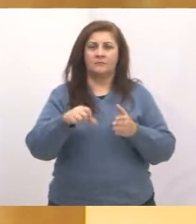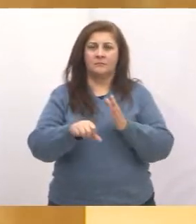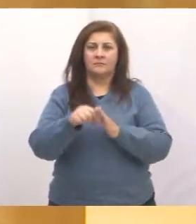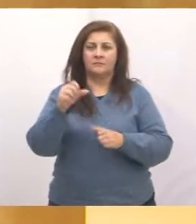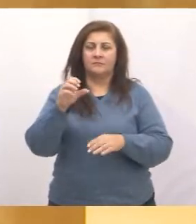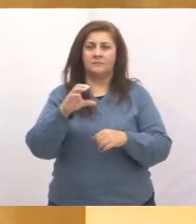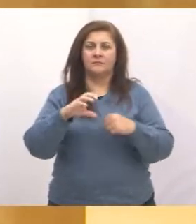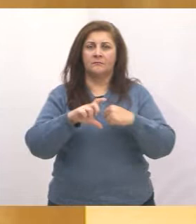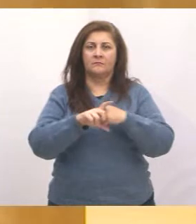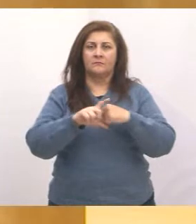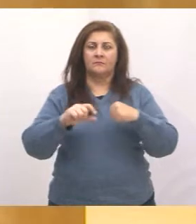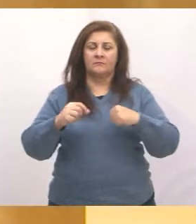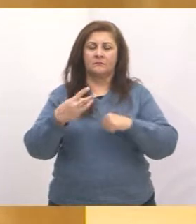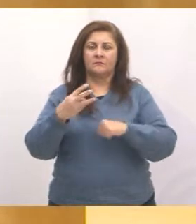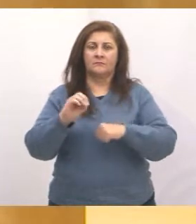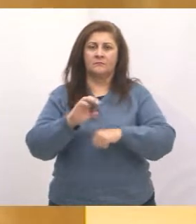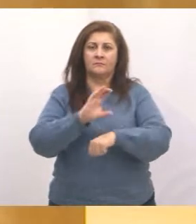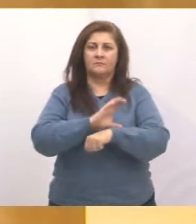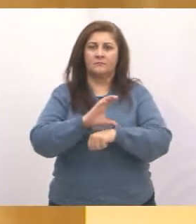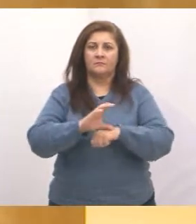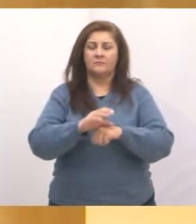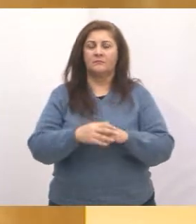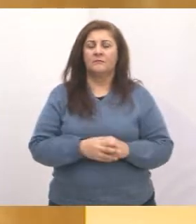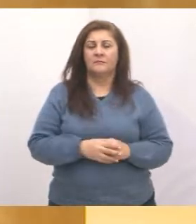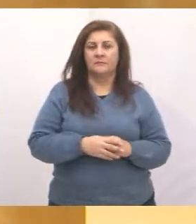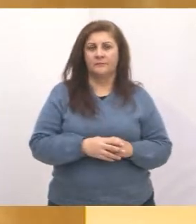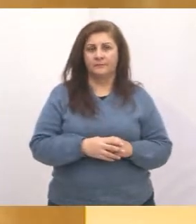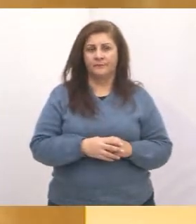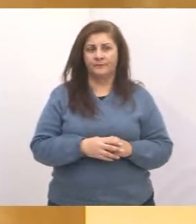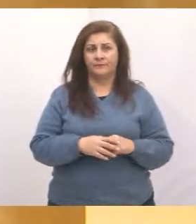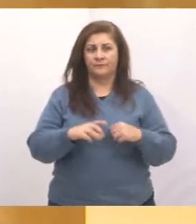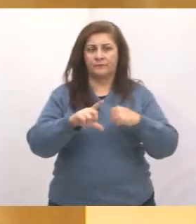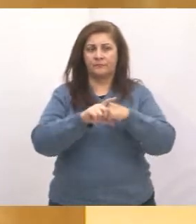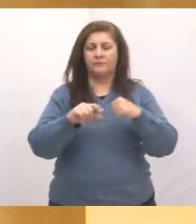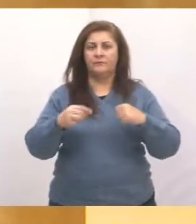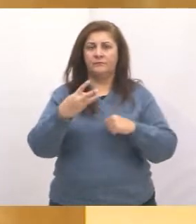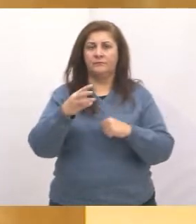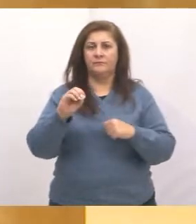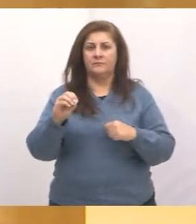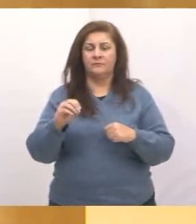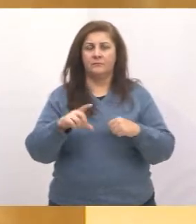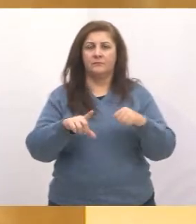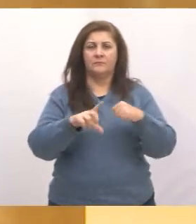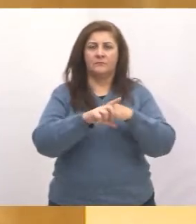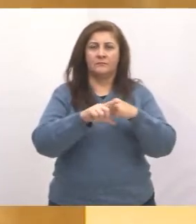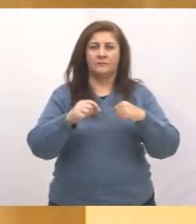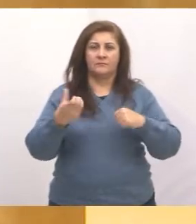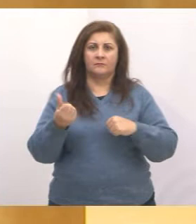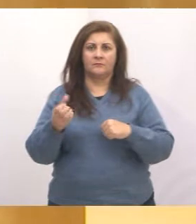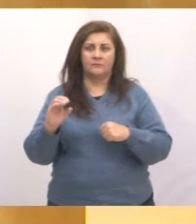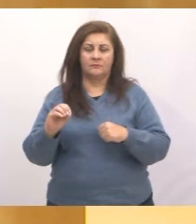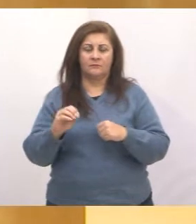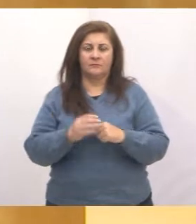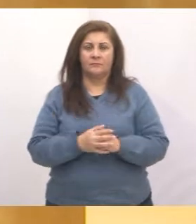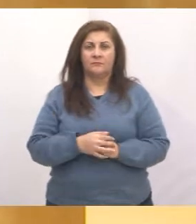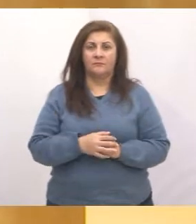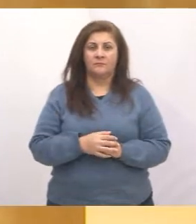Constituição Federal, inciso 1º e 3º do artigo 30, do artigo 60 e